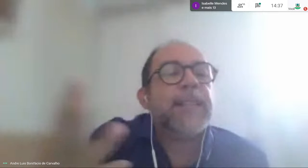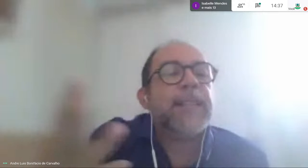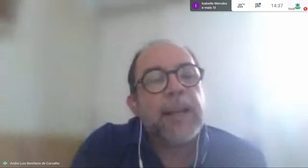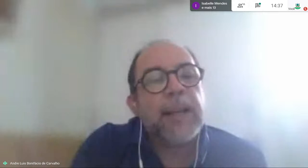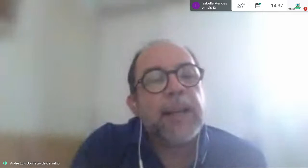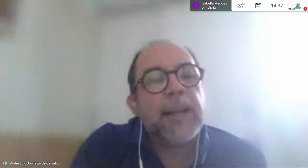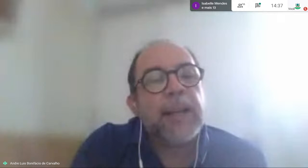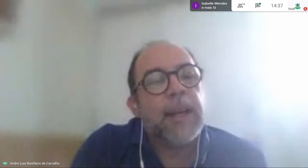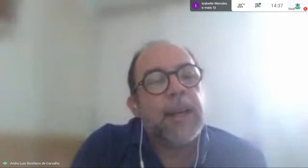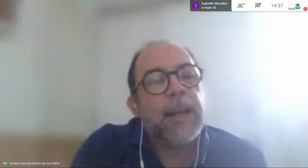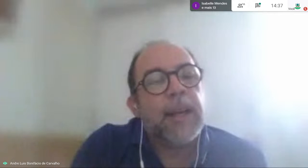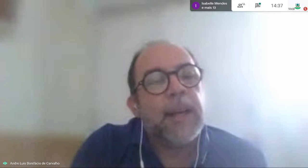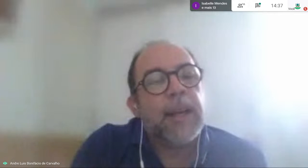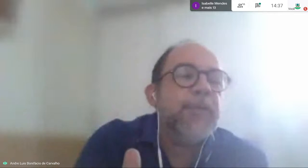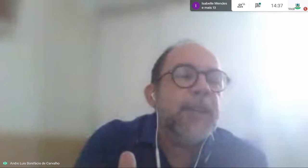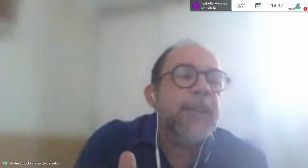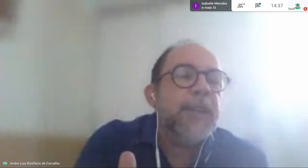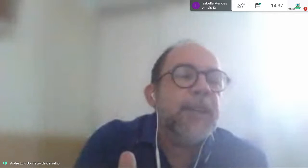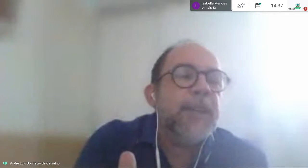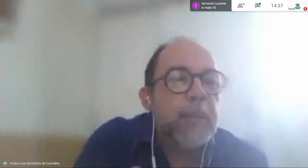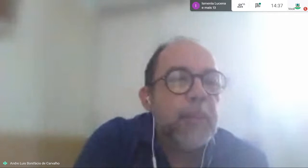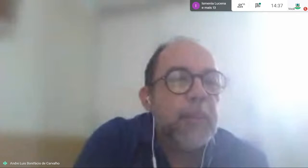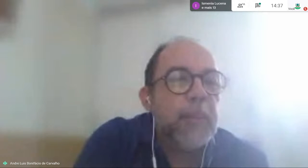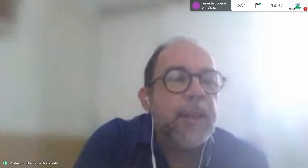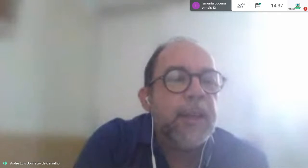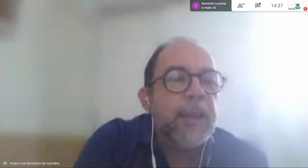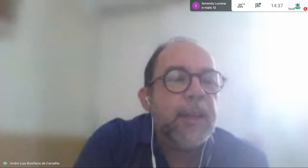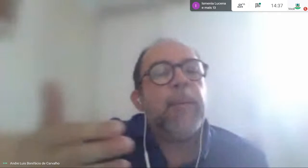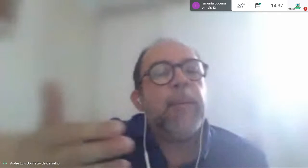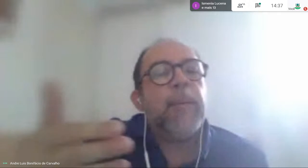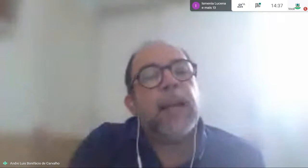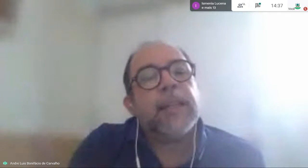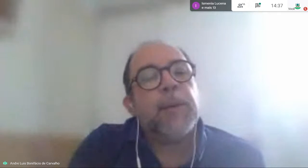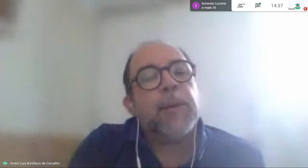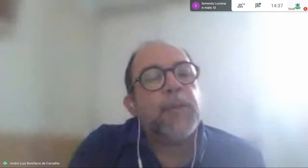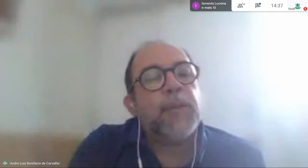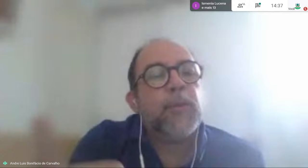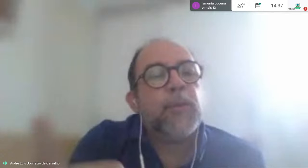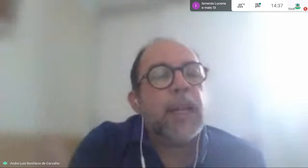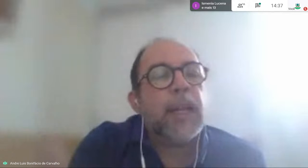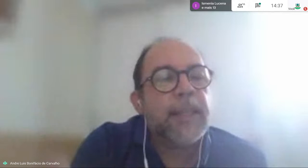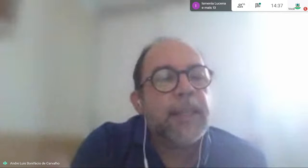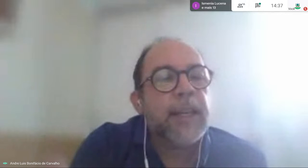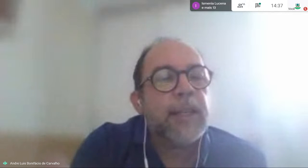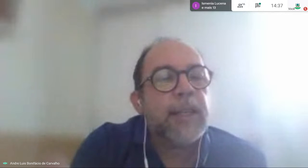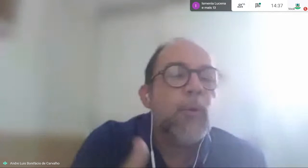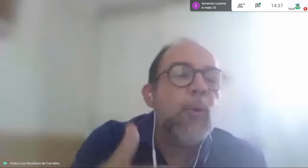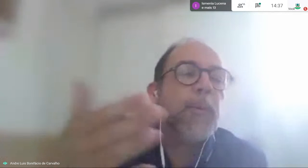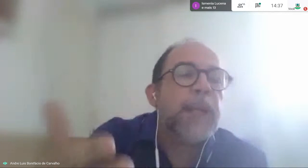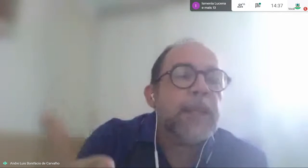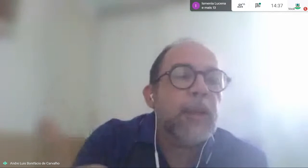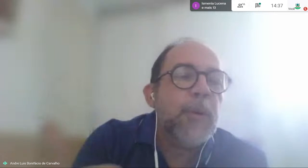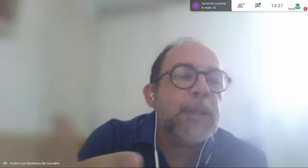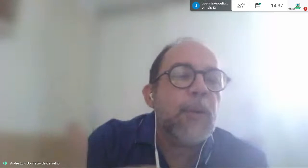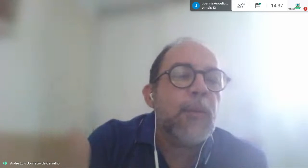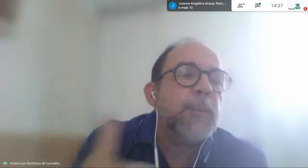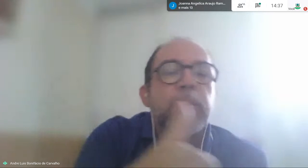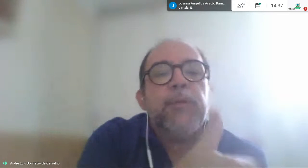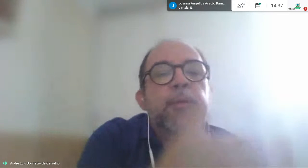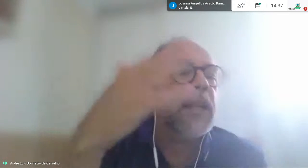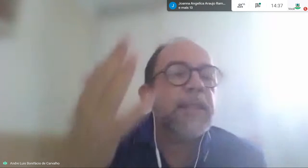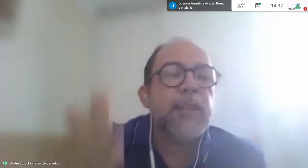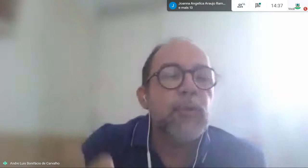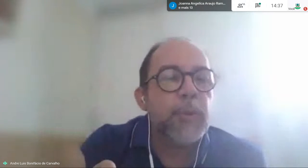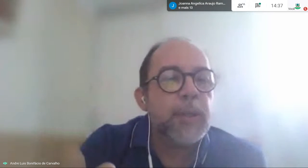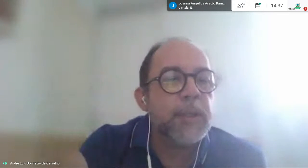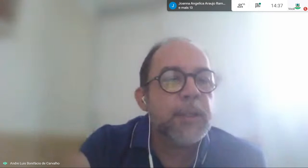passa para a parceira engravida, vem o bebê, a mulher também tem dificuldade de acesso, não cumpre o pré-natal de forma adequada por